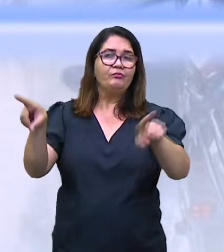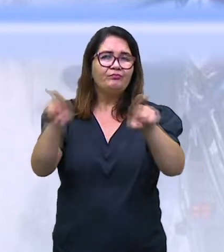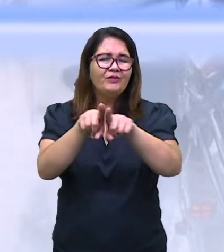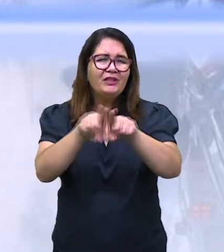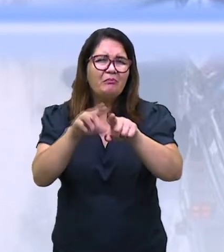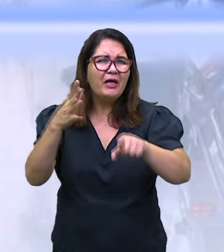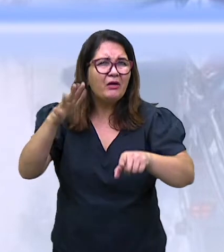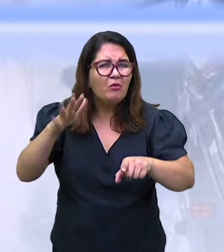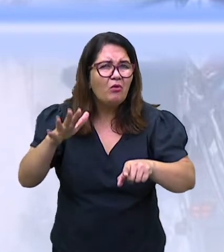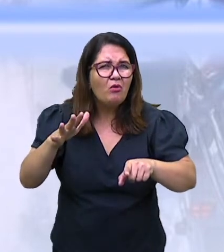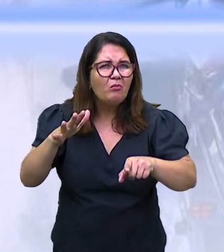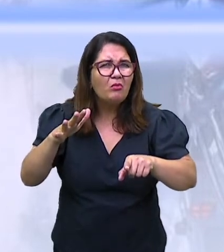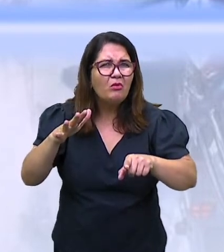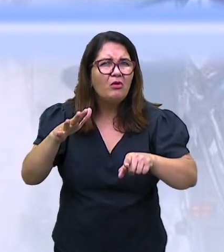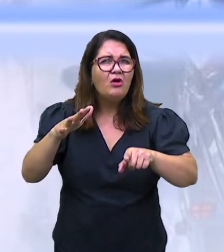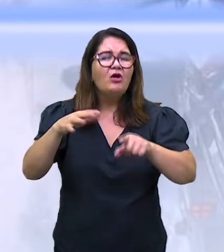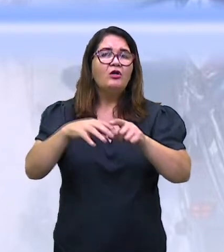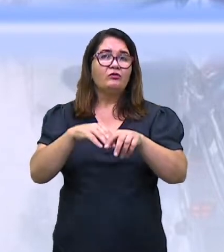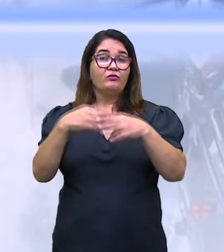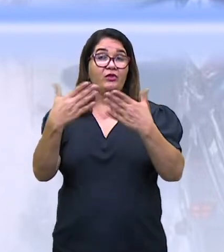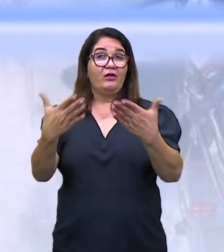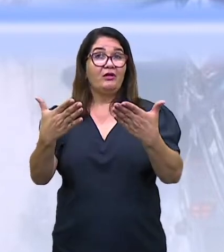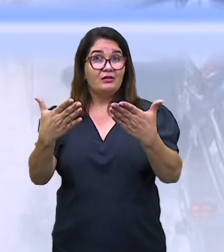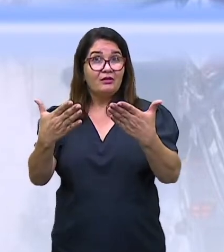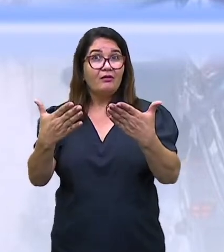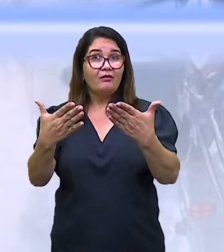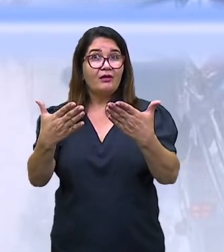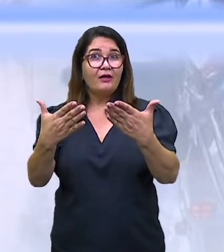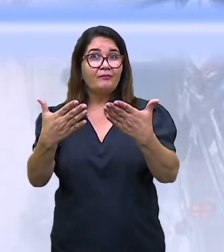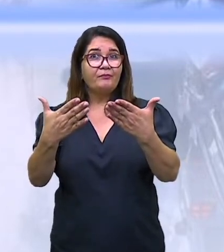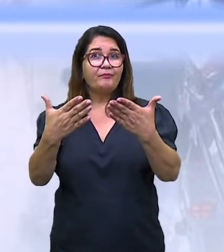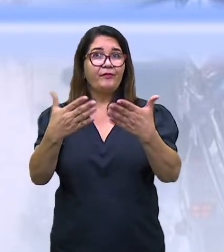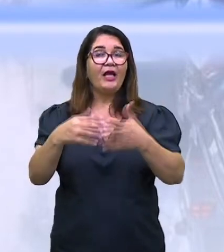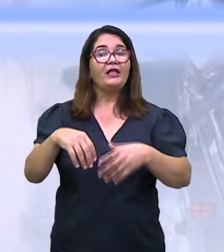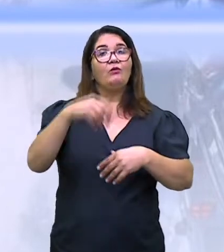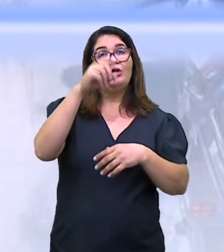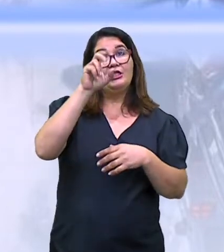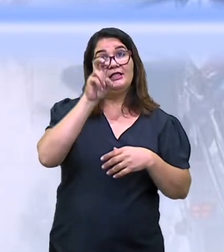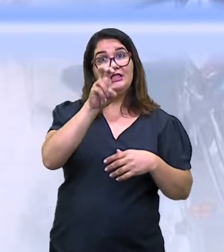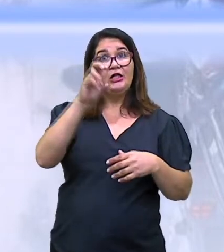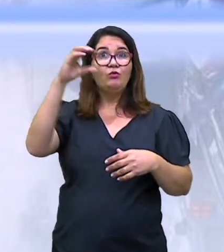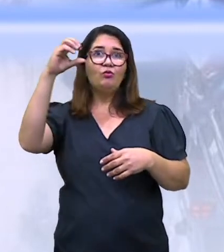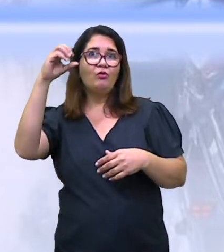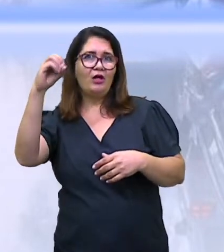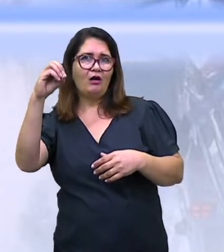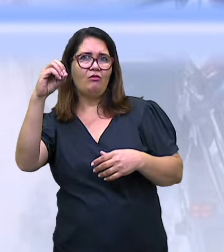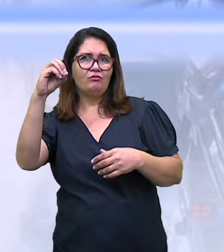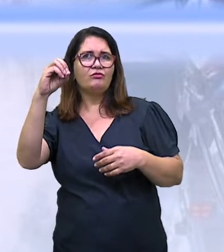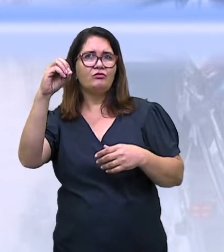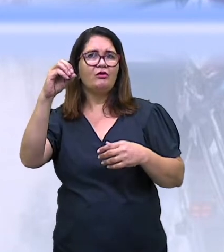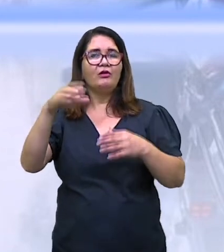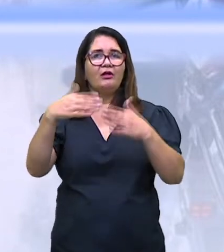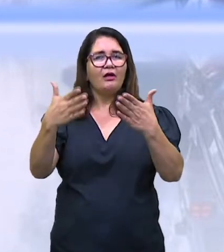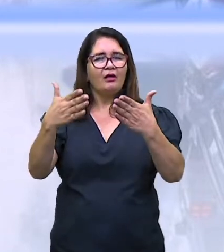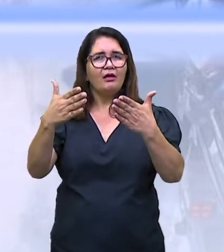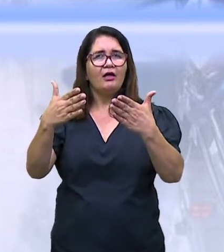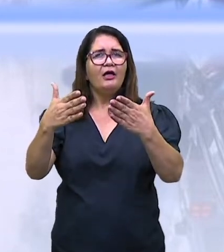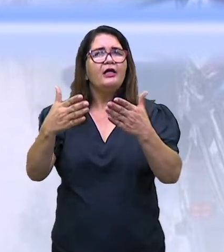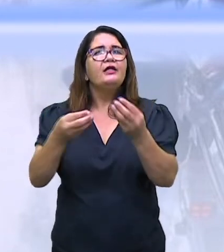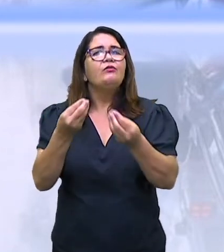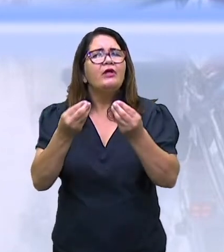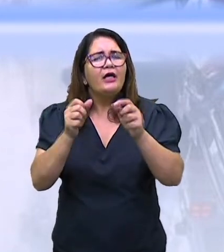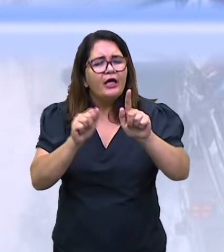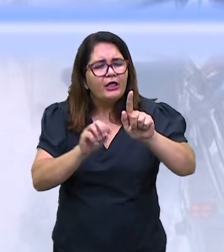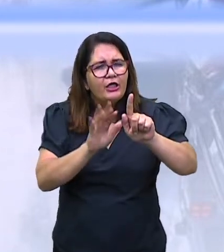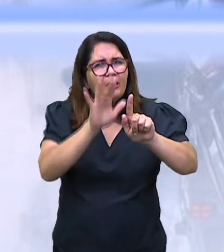cerca aí de 5 graus Celsius desde a época da Revolução Industrial. E o que